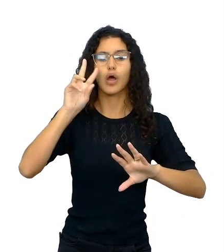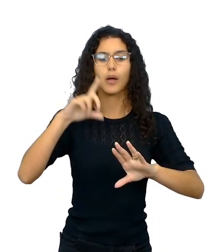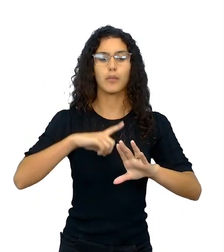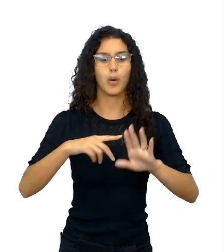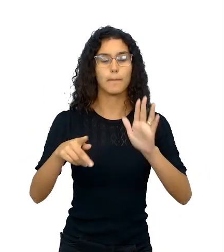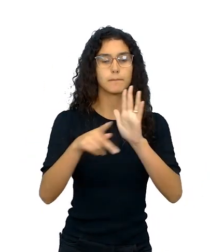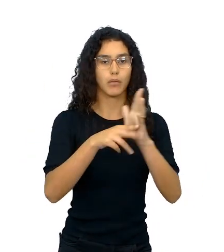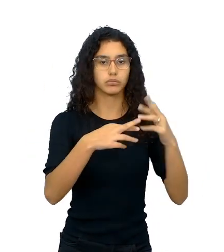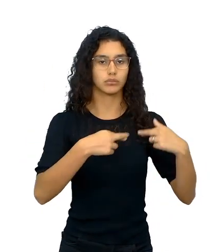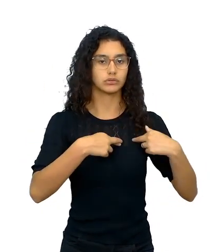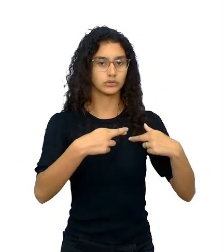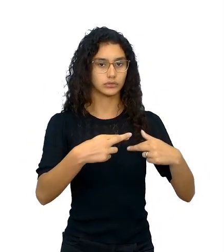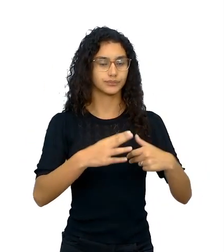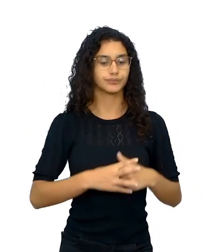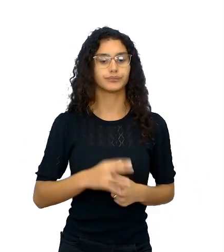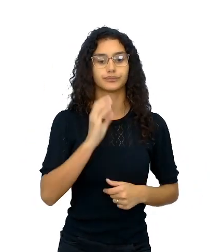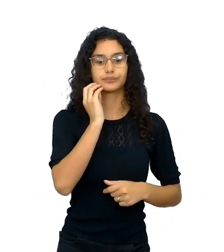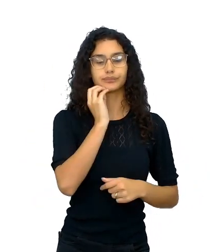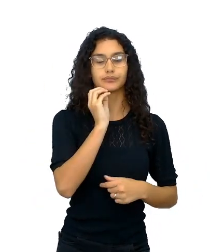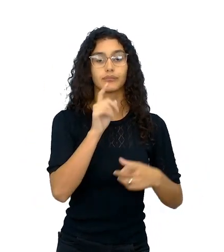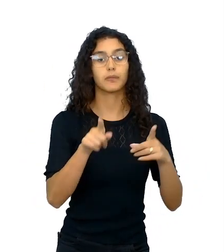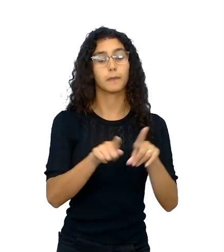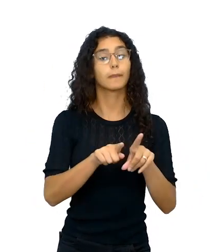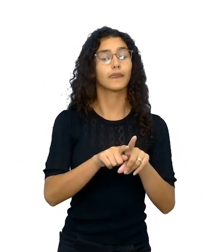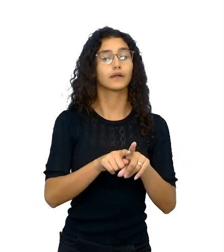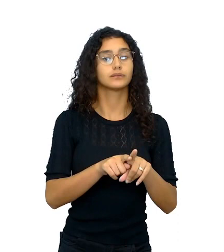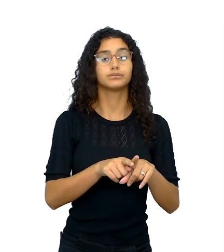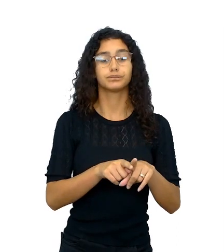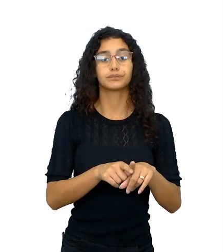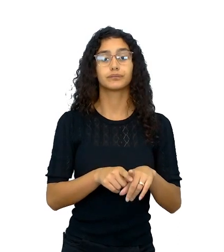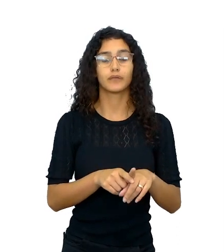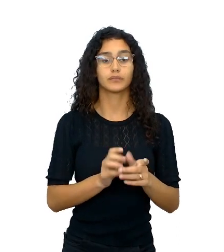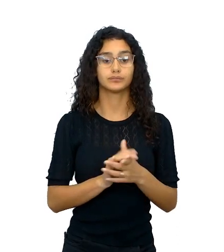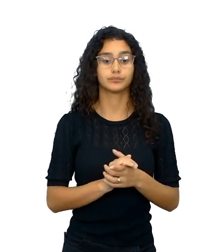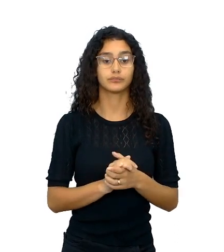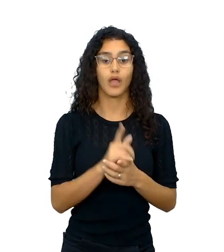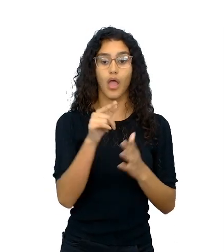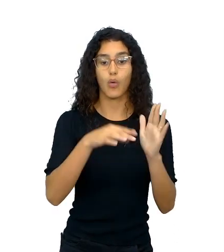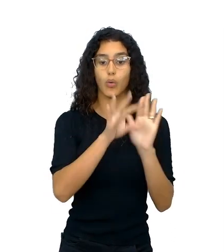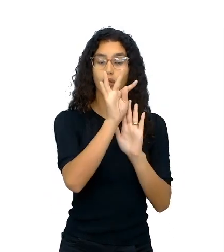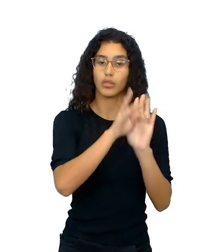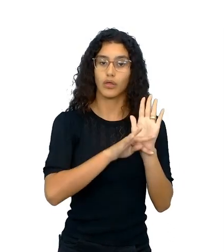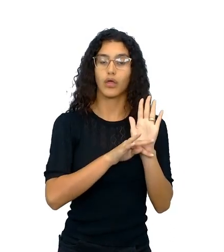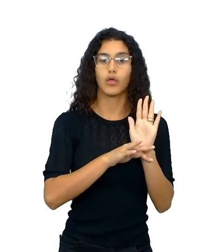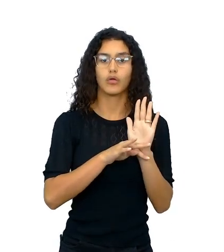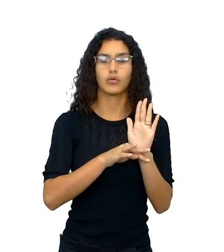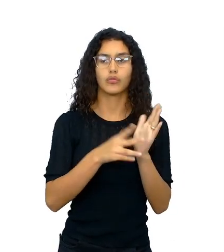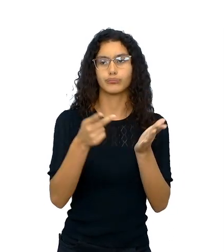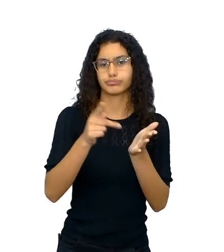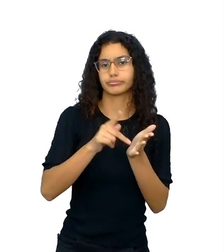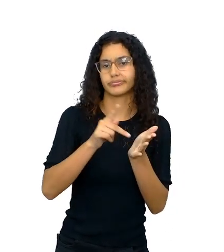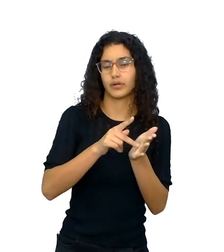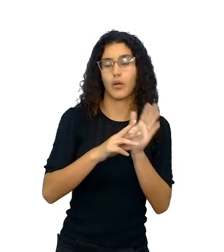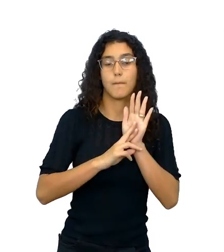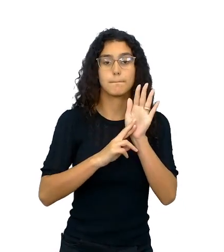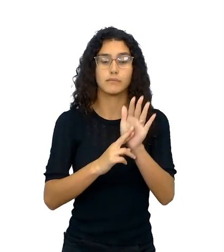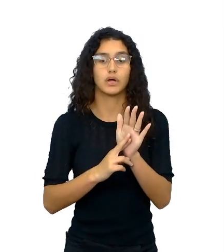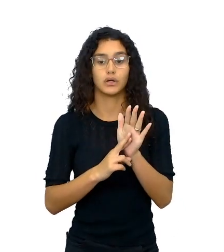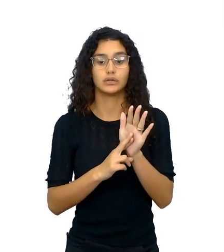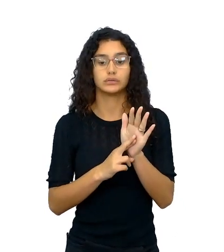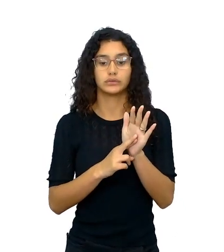pelo romantismo. Para quem não conhece Madame Bovary é um texto realista, né? Então ele traz